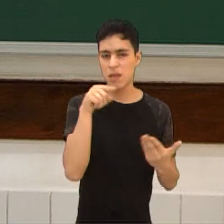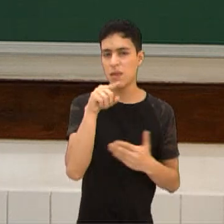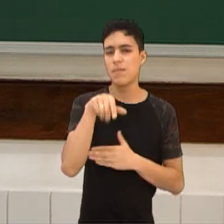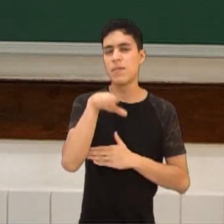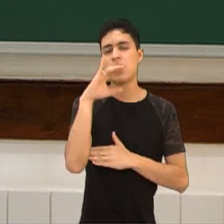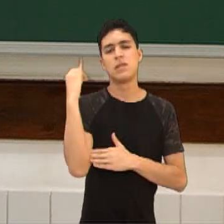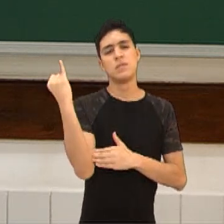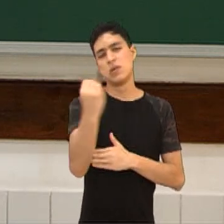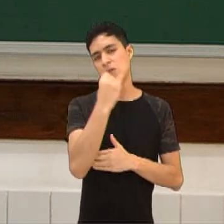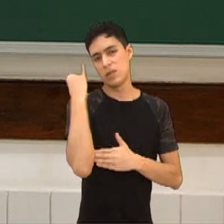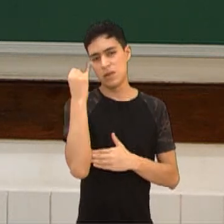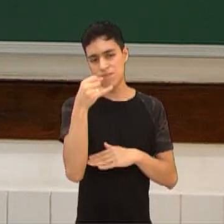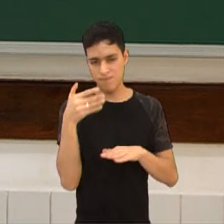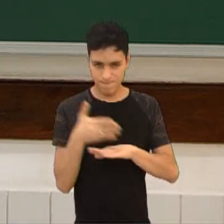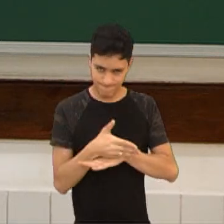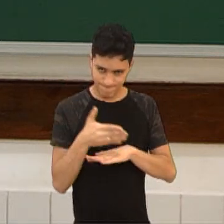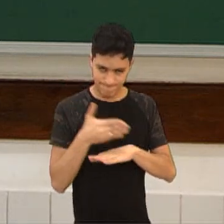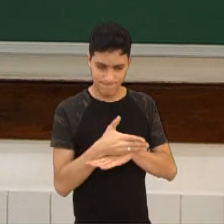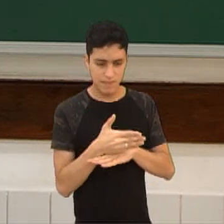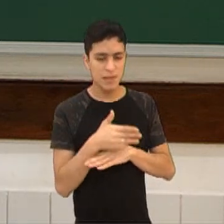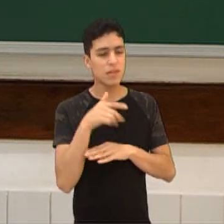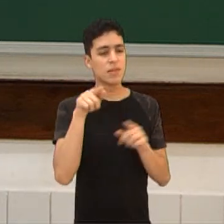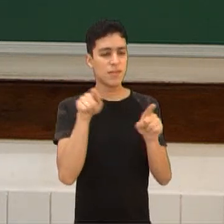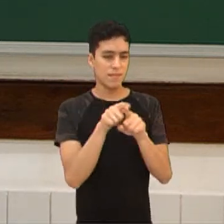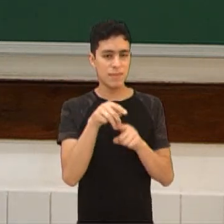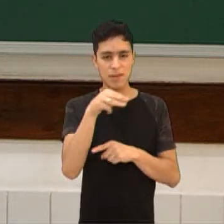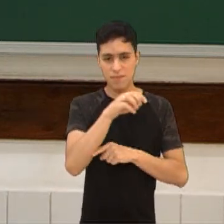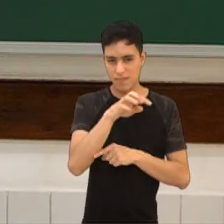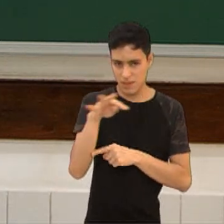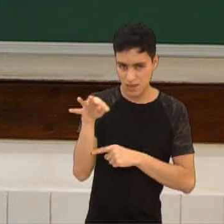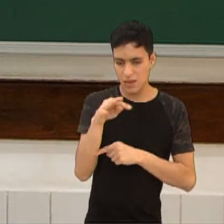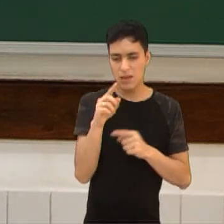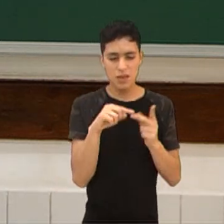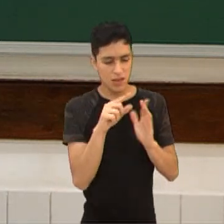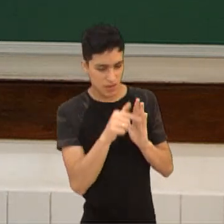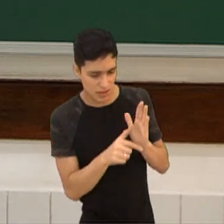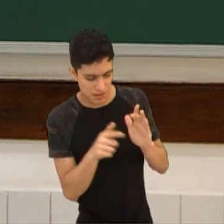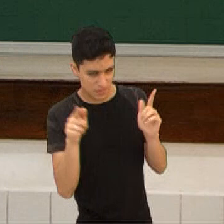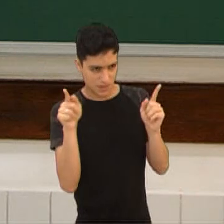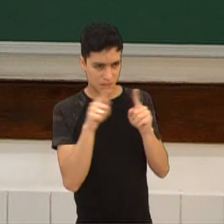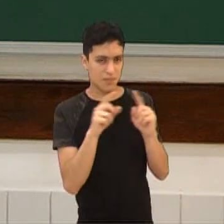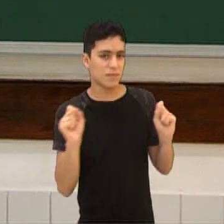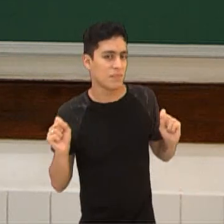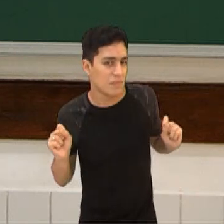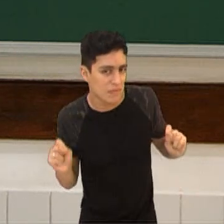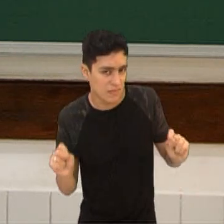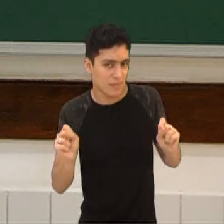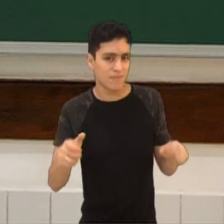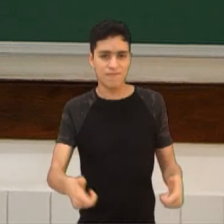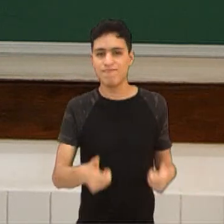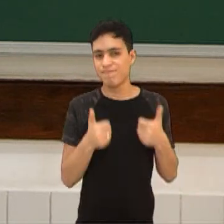importante participar via Meet, né? Com o aplicativo também, está disponível